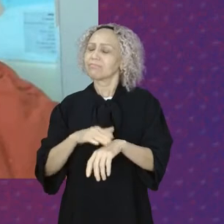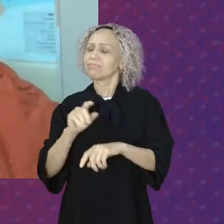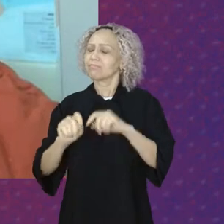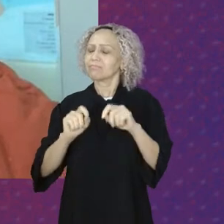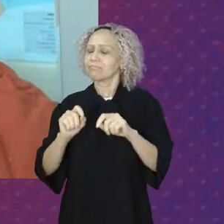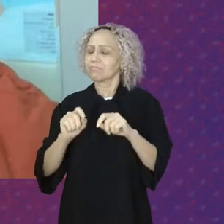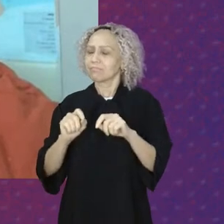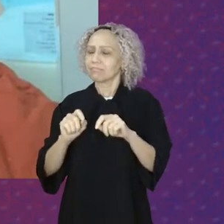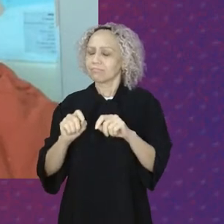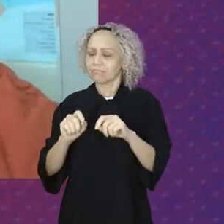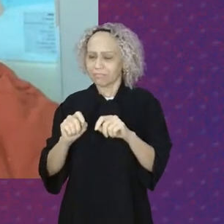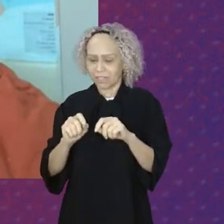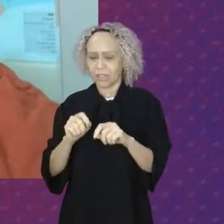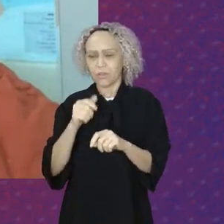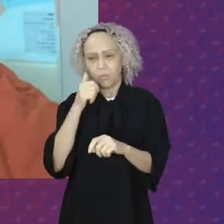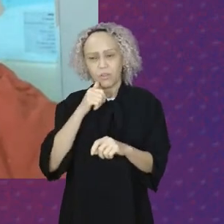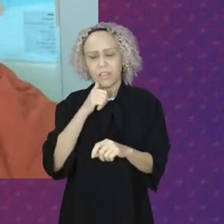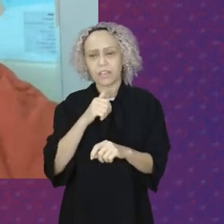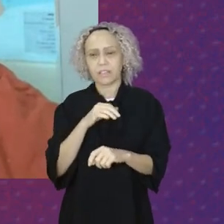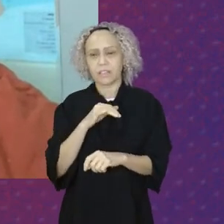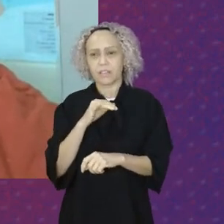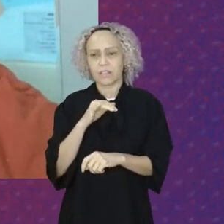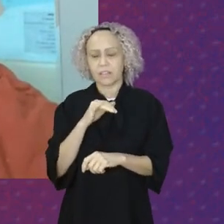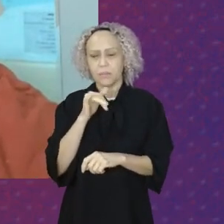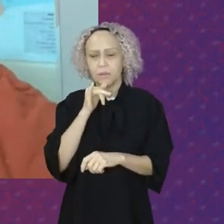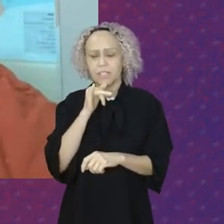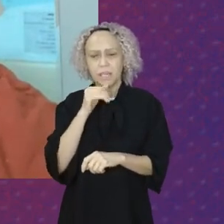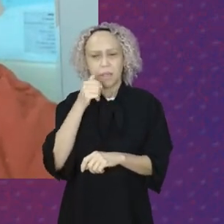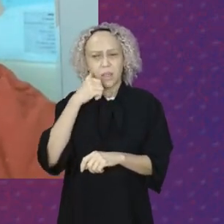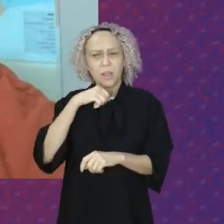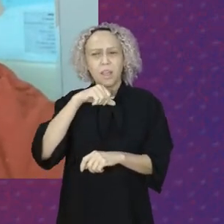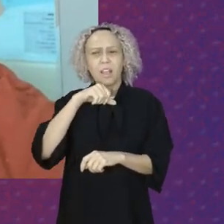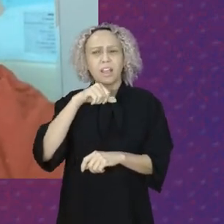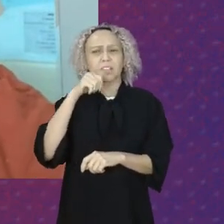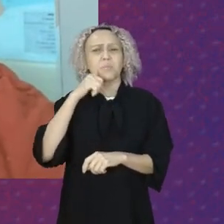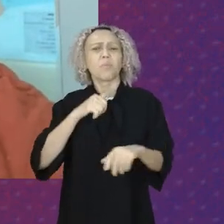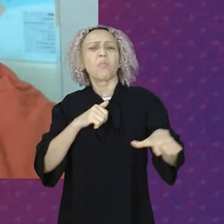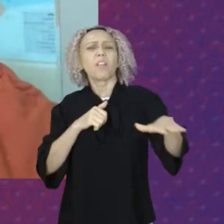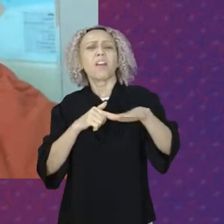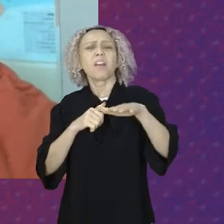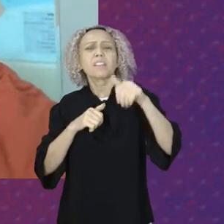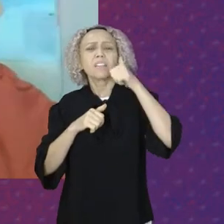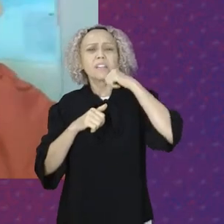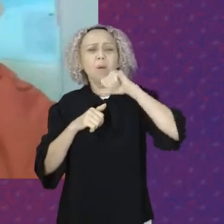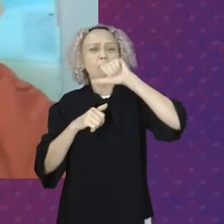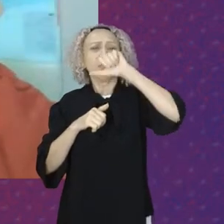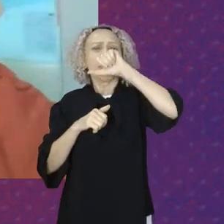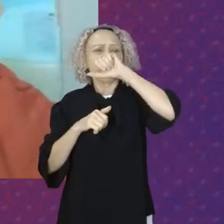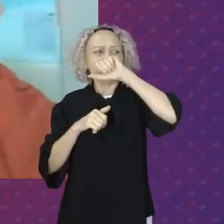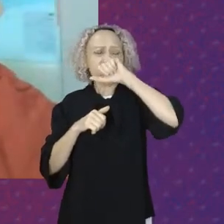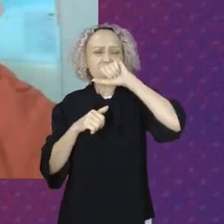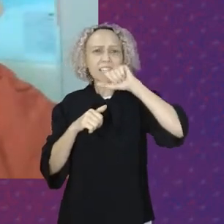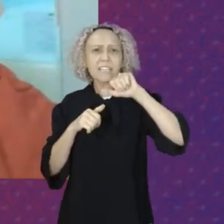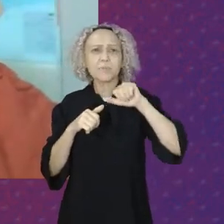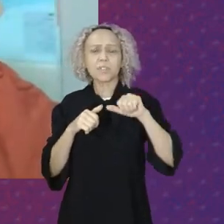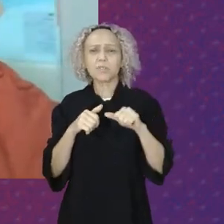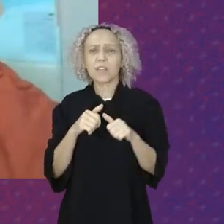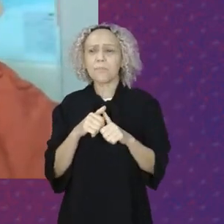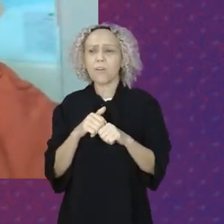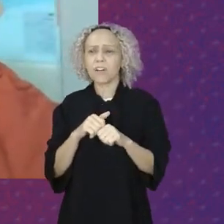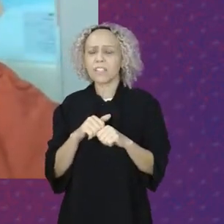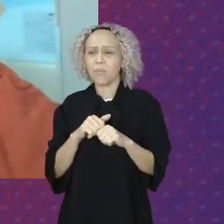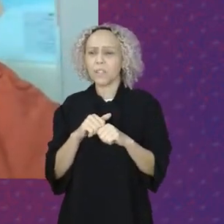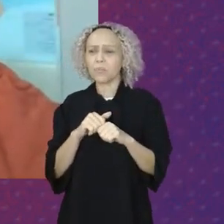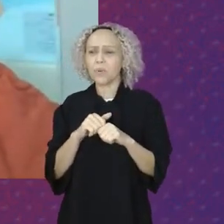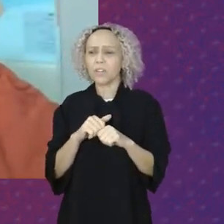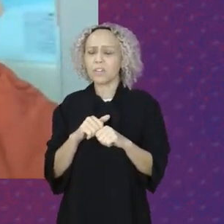dentro. As mulheres que são mães, onde elas estão nos espaços públicos? E eu respondo para vocês, elas não estão.